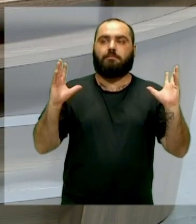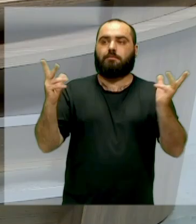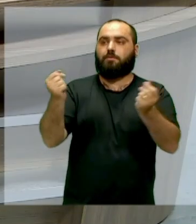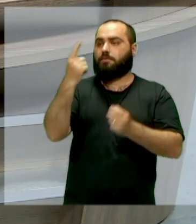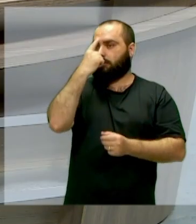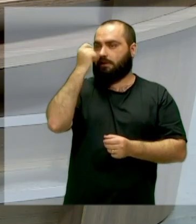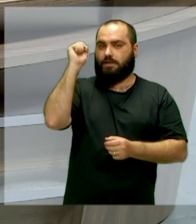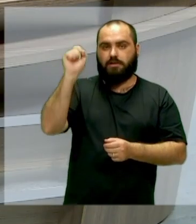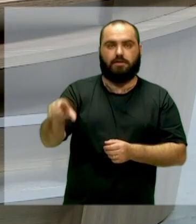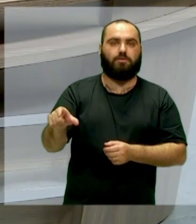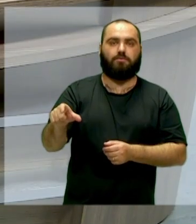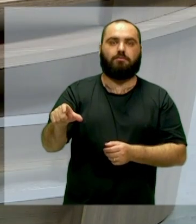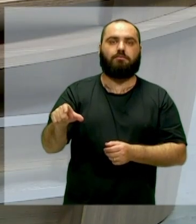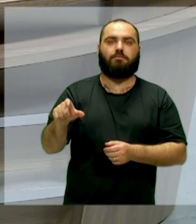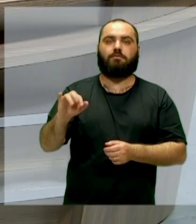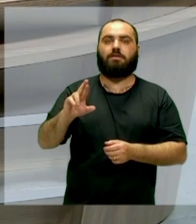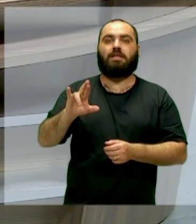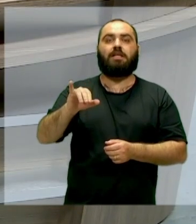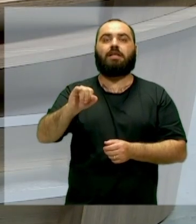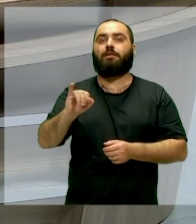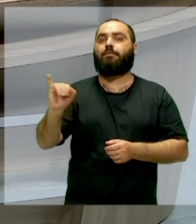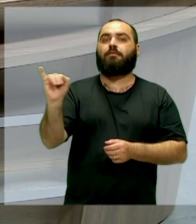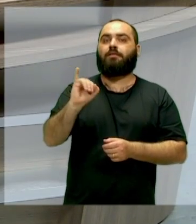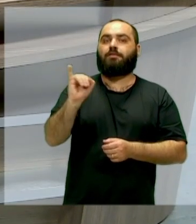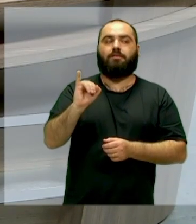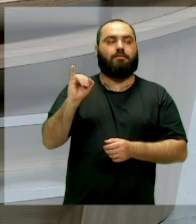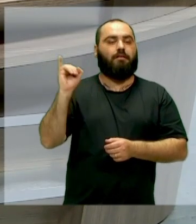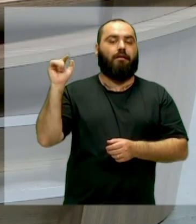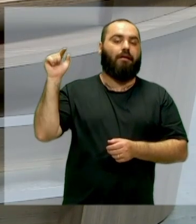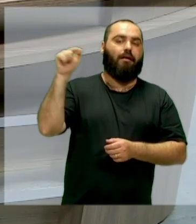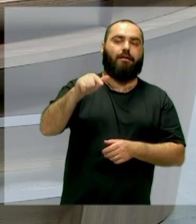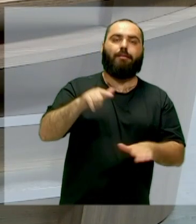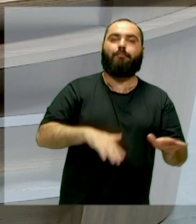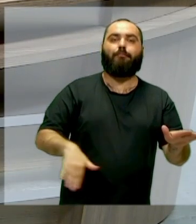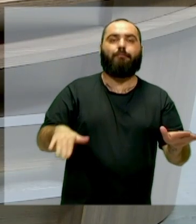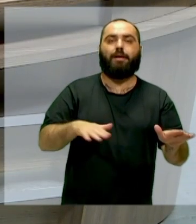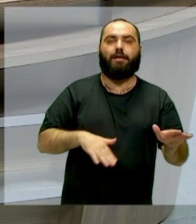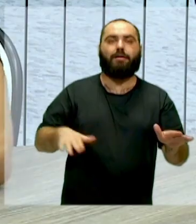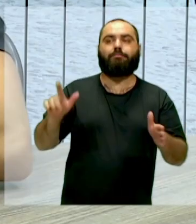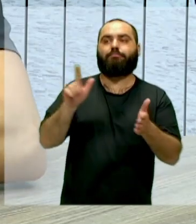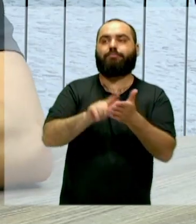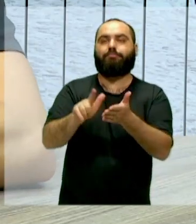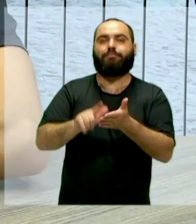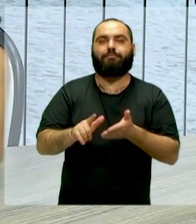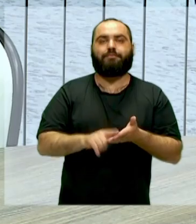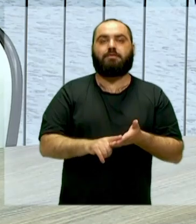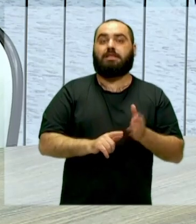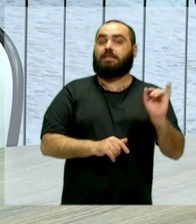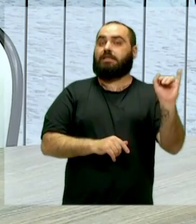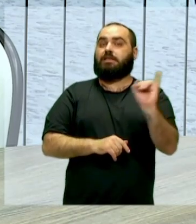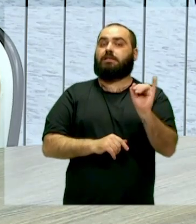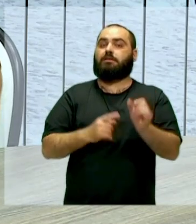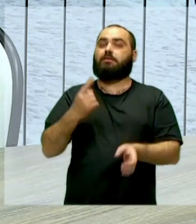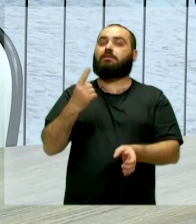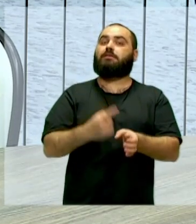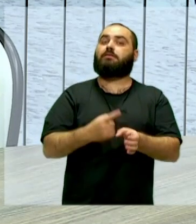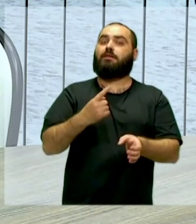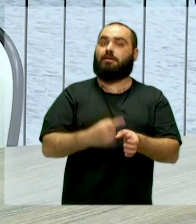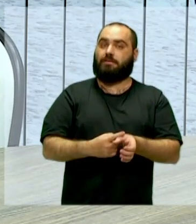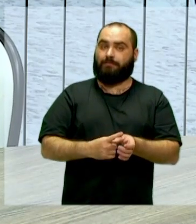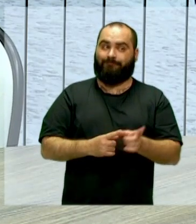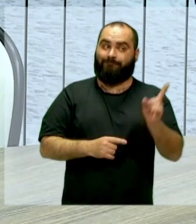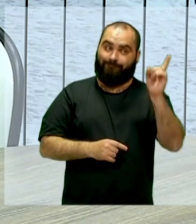lixo proveniente do Rio Itajaí Açu desemboca aqui nas nossas praias então geograficamente já é uma cidade